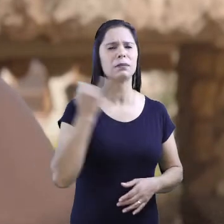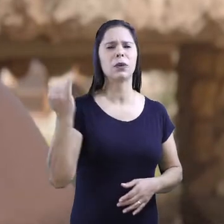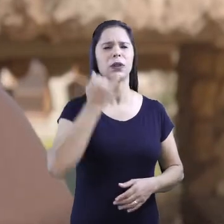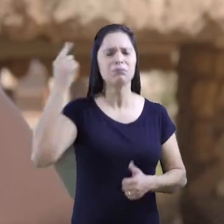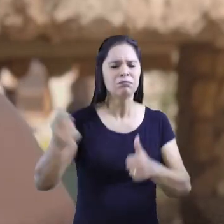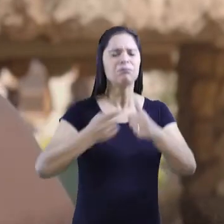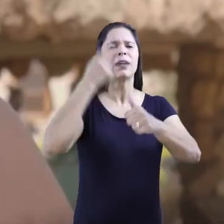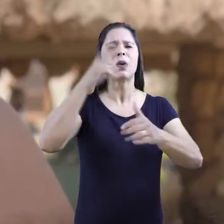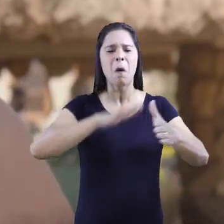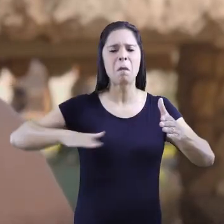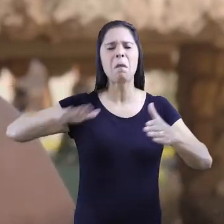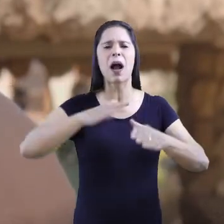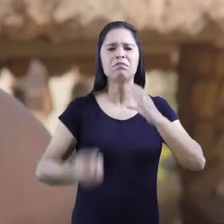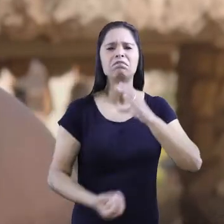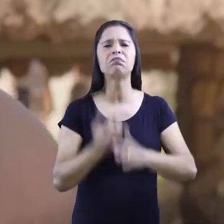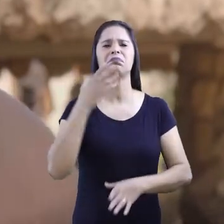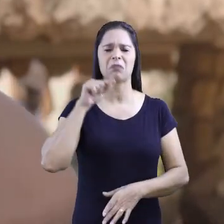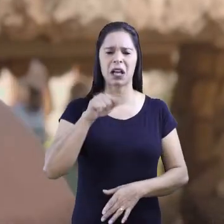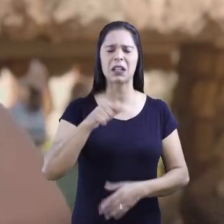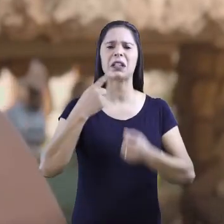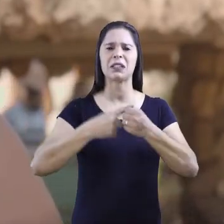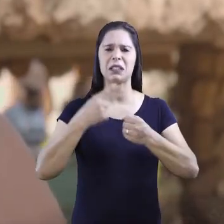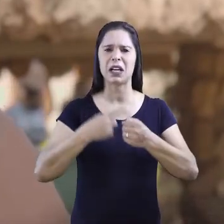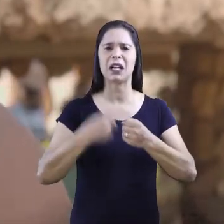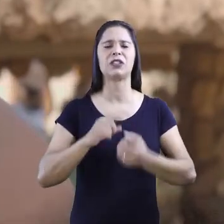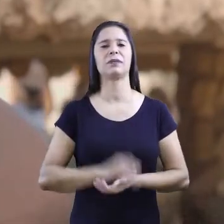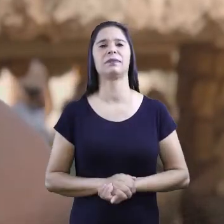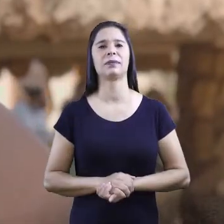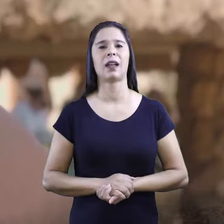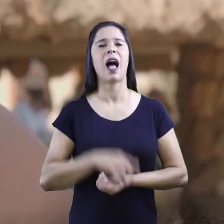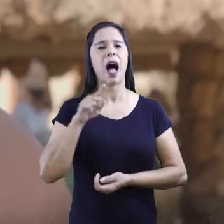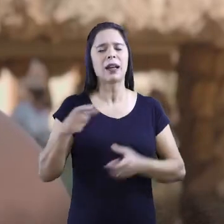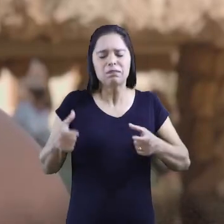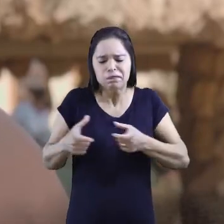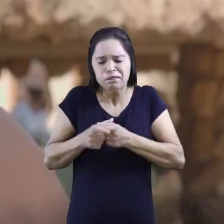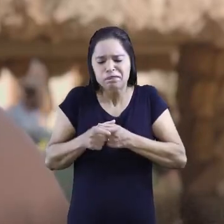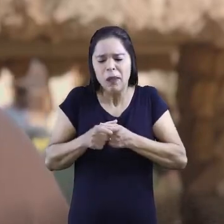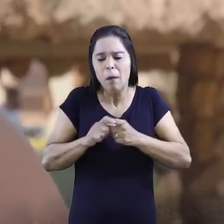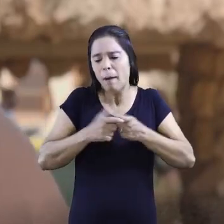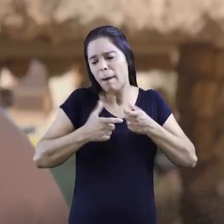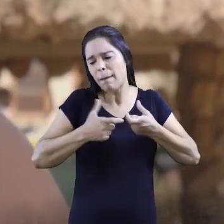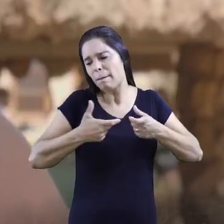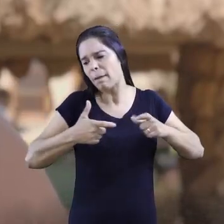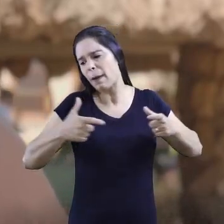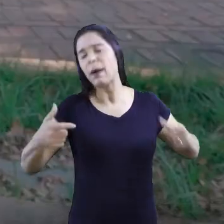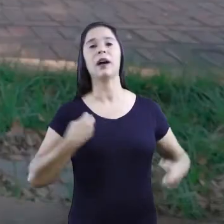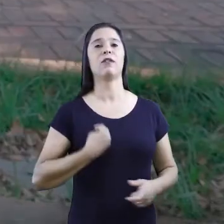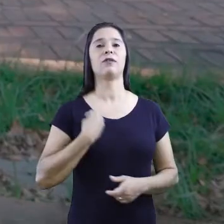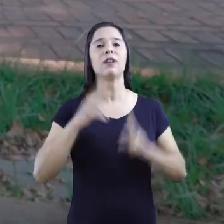extremamente importante, porque foi o primeiro bairro a se constituir de fato na cidade. A cidade era um pequeno arraial e